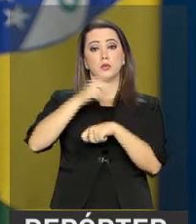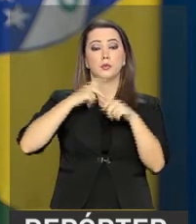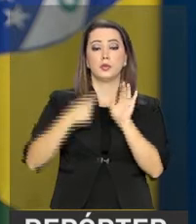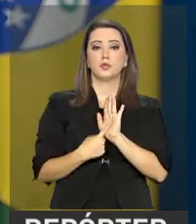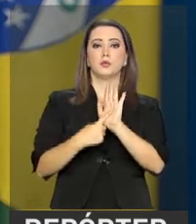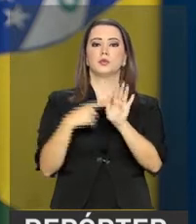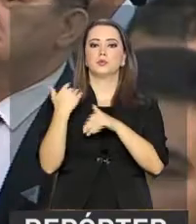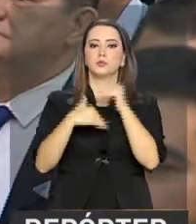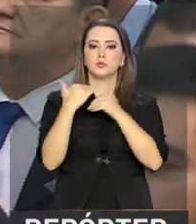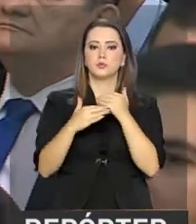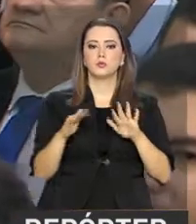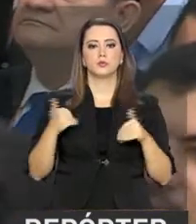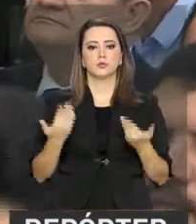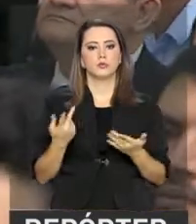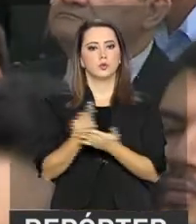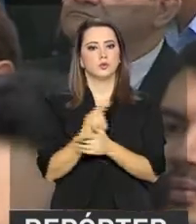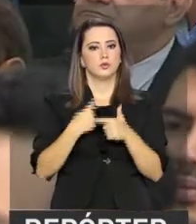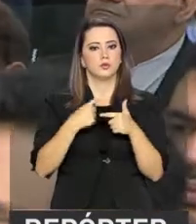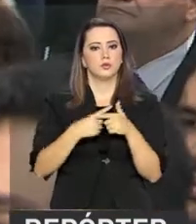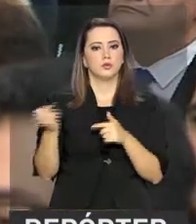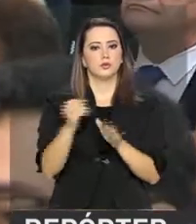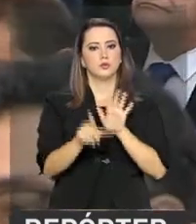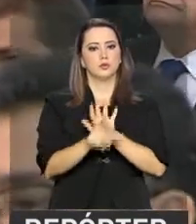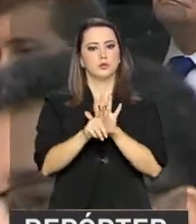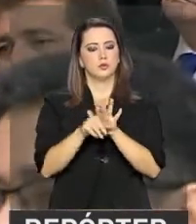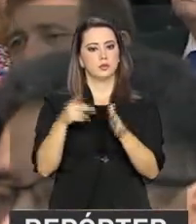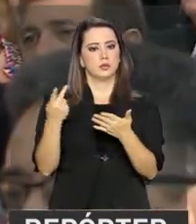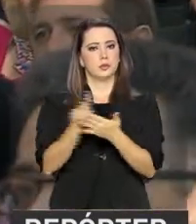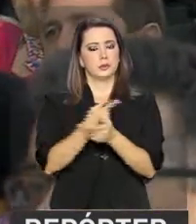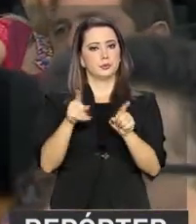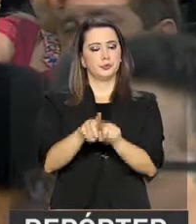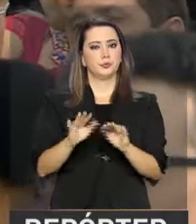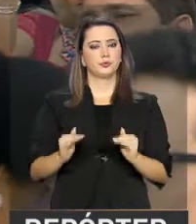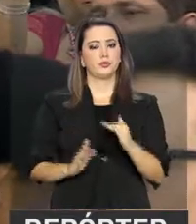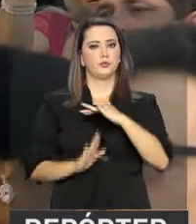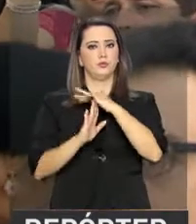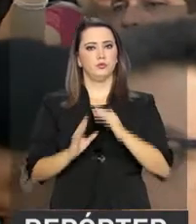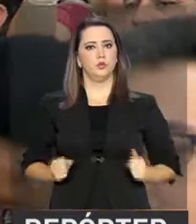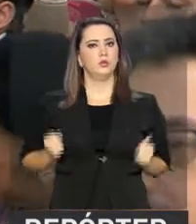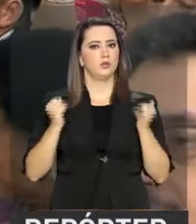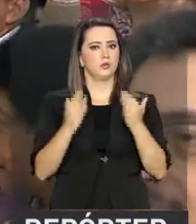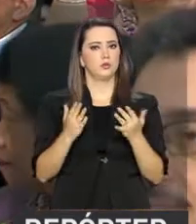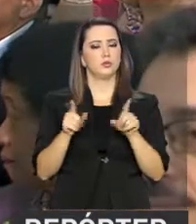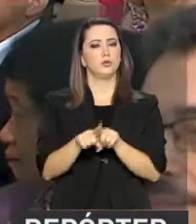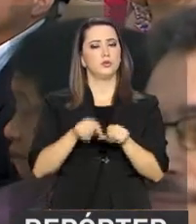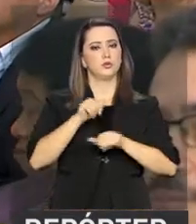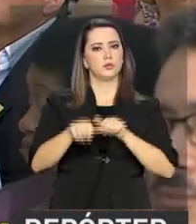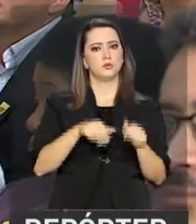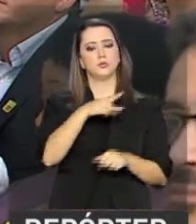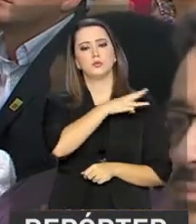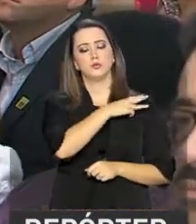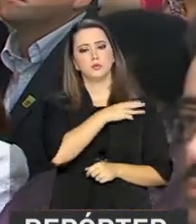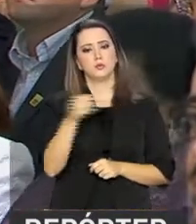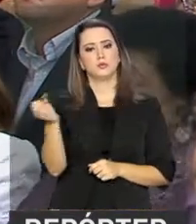sinais de crescimento isso se deve às reformas realizadas como o teto dos gastos públicos as mudanças no ensino médio